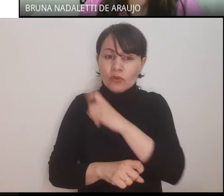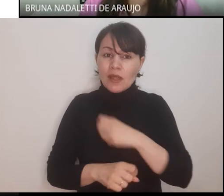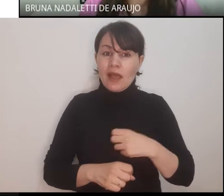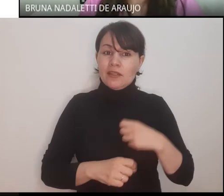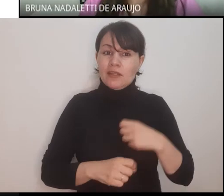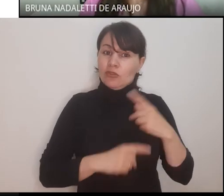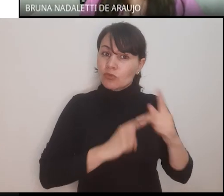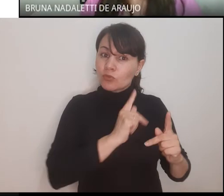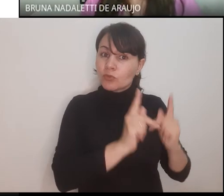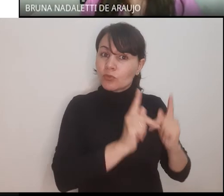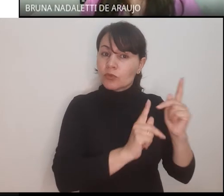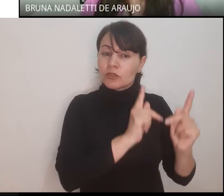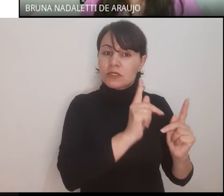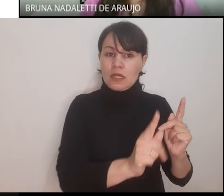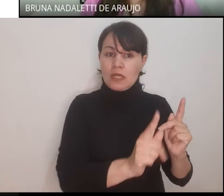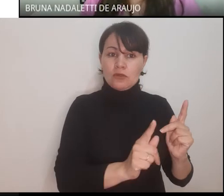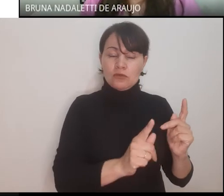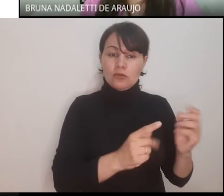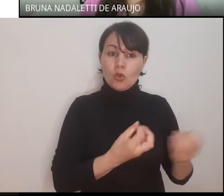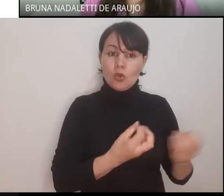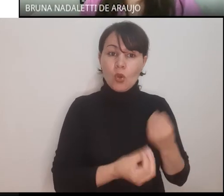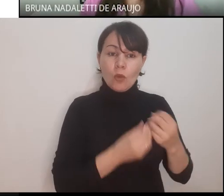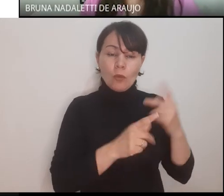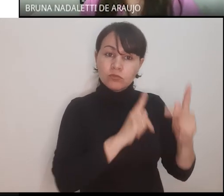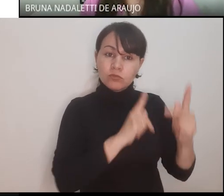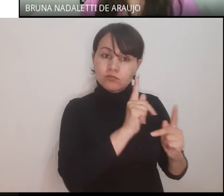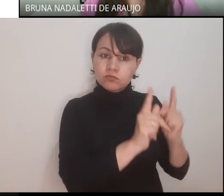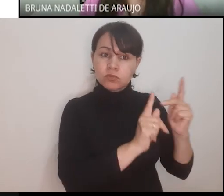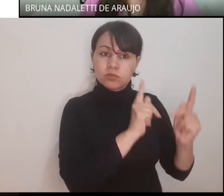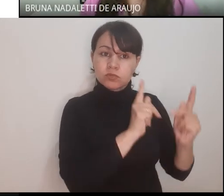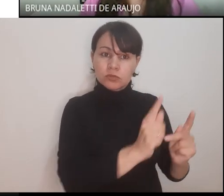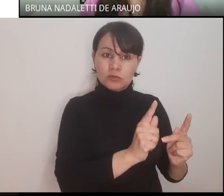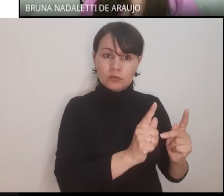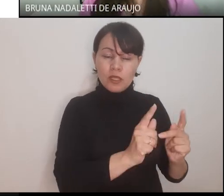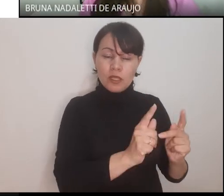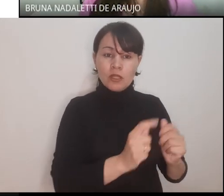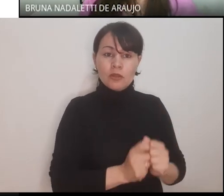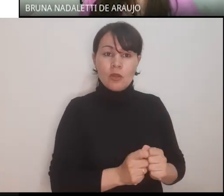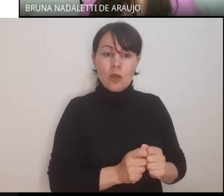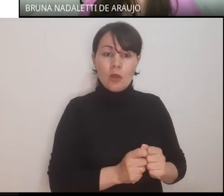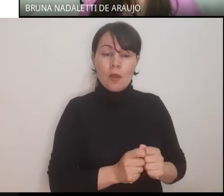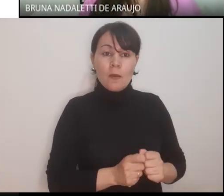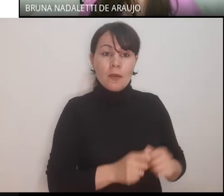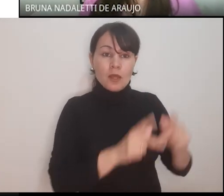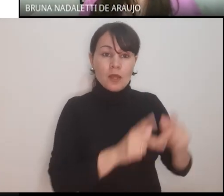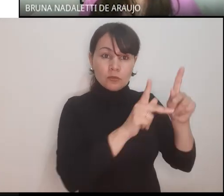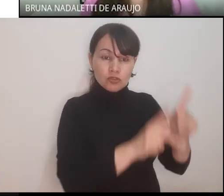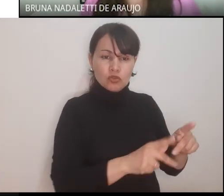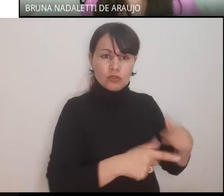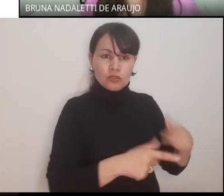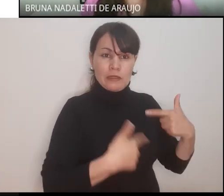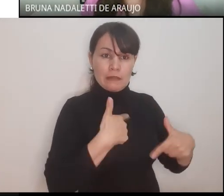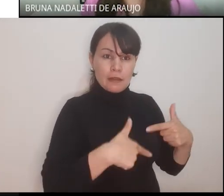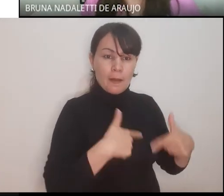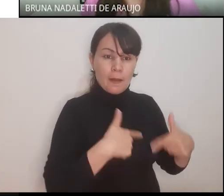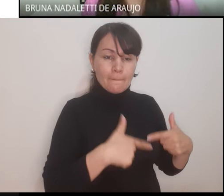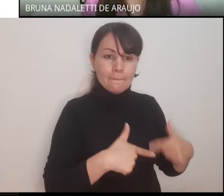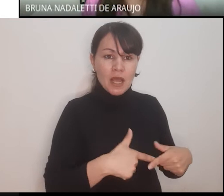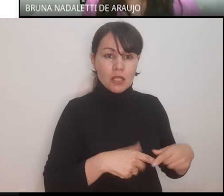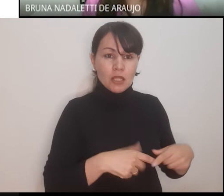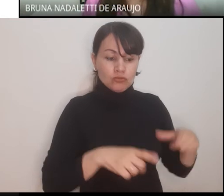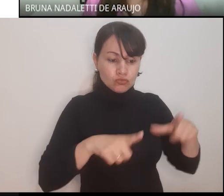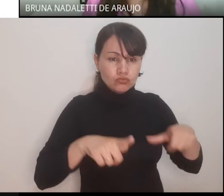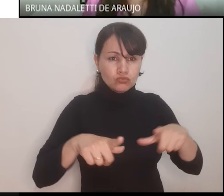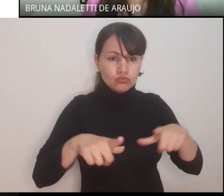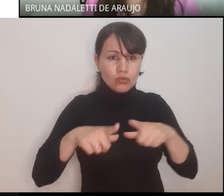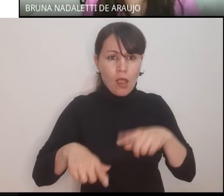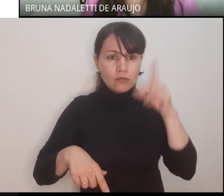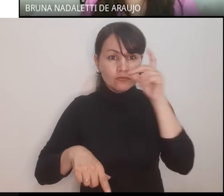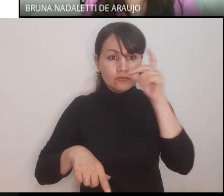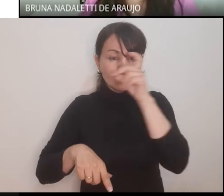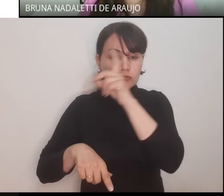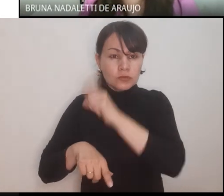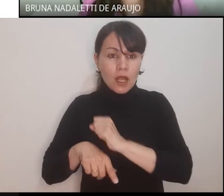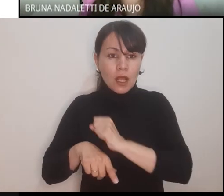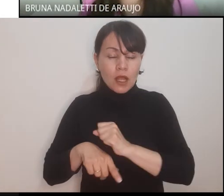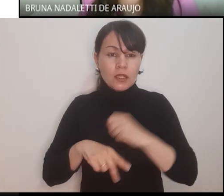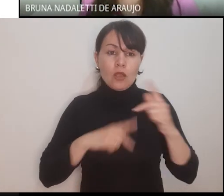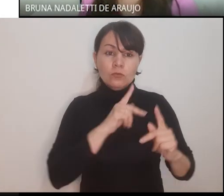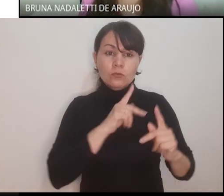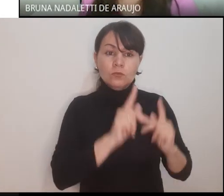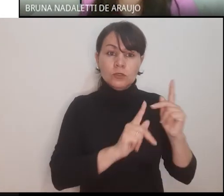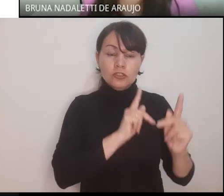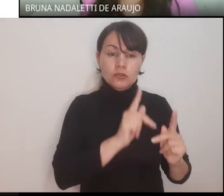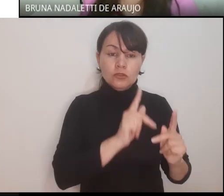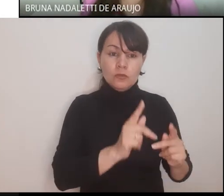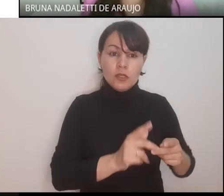procedimento. Como é um procedimento, principalmente para quem atua em setores de alta complexidade, que é um procedimento quase